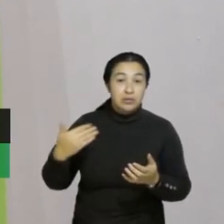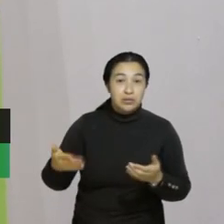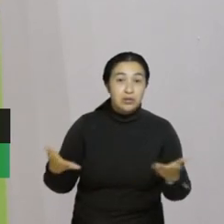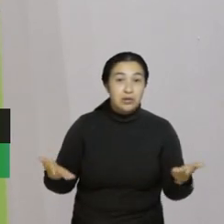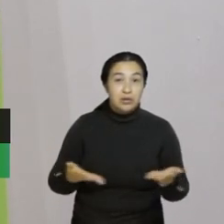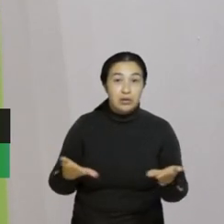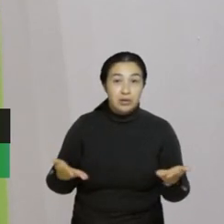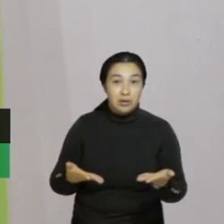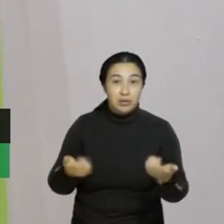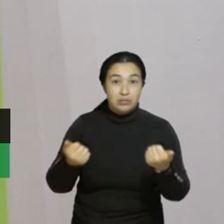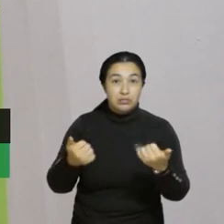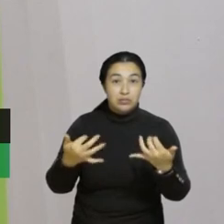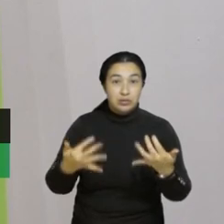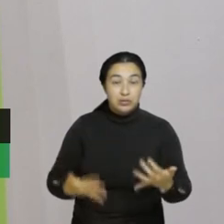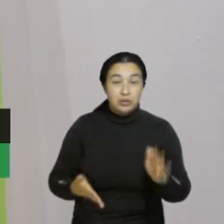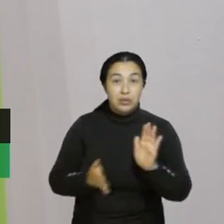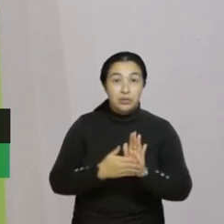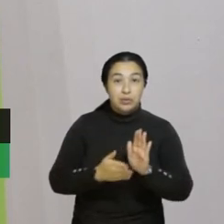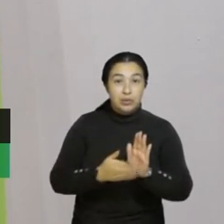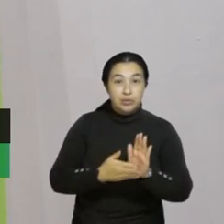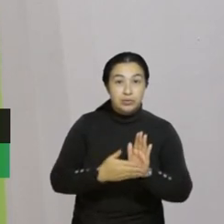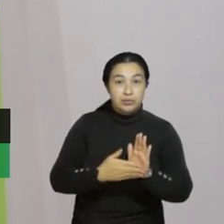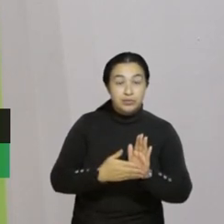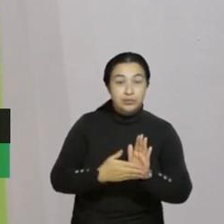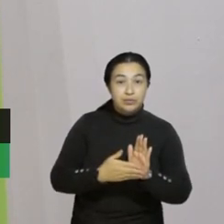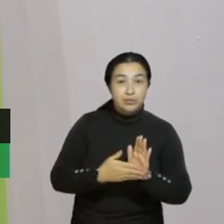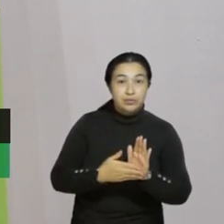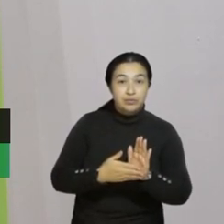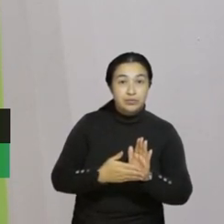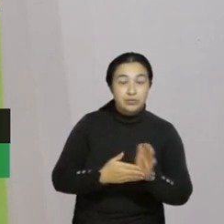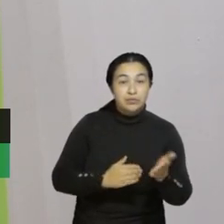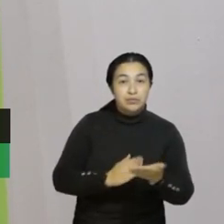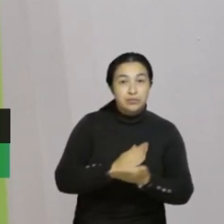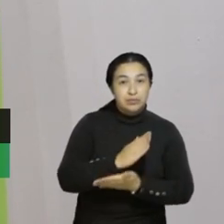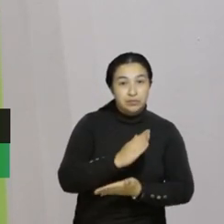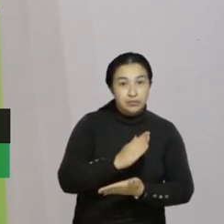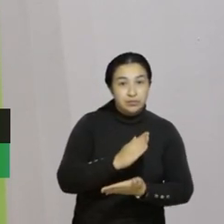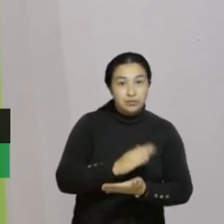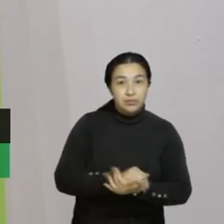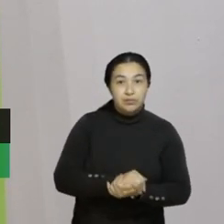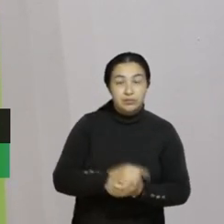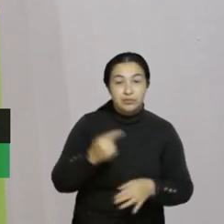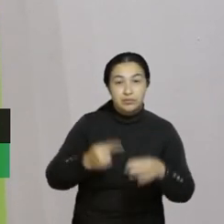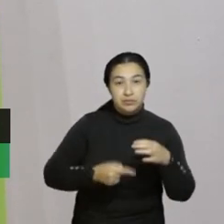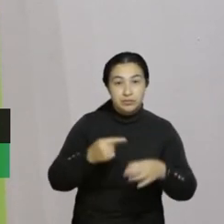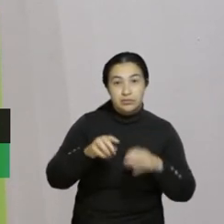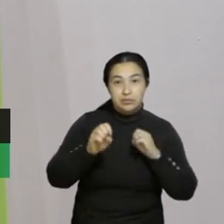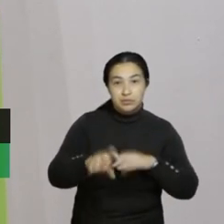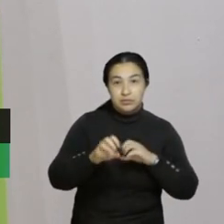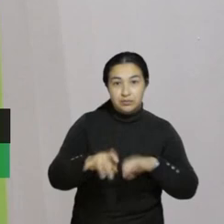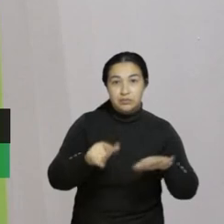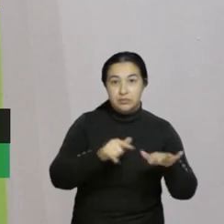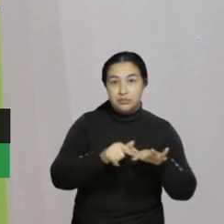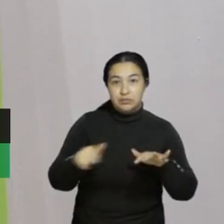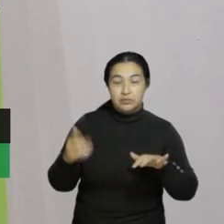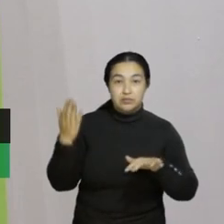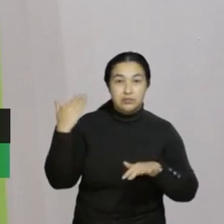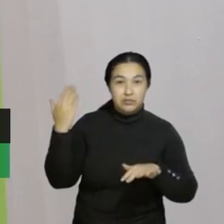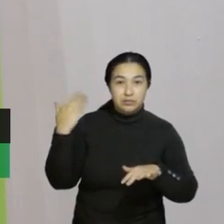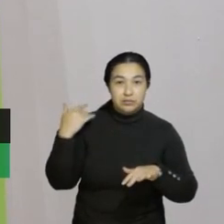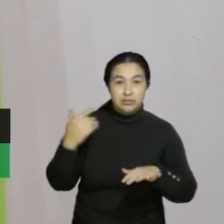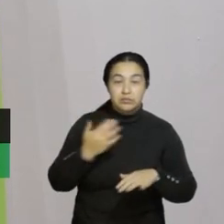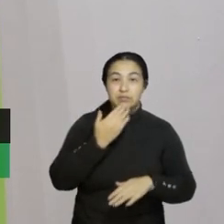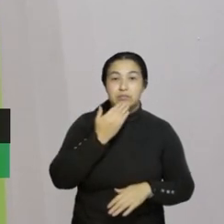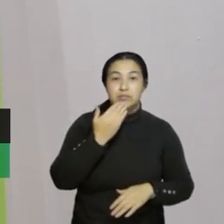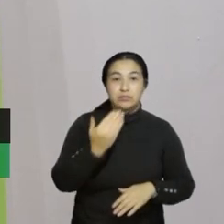sobre a nossa proposição, que foi aprovada na Comissão de Educação na semana passada. A gente fez um requerimento para